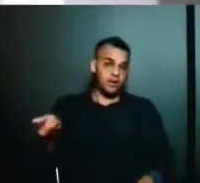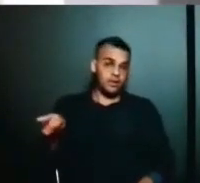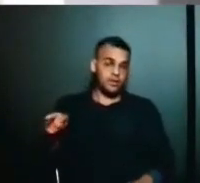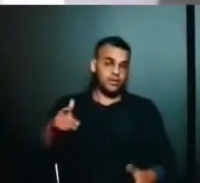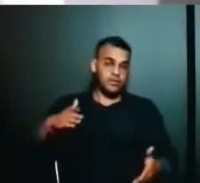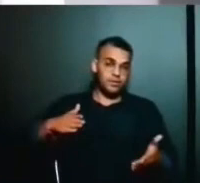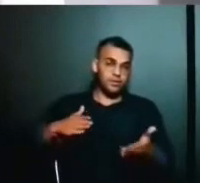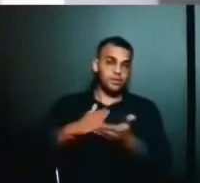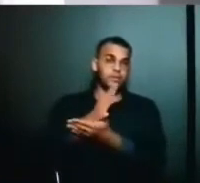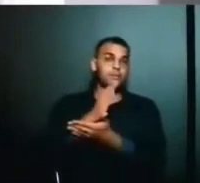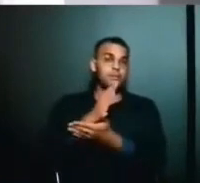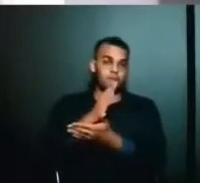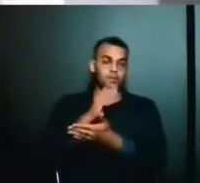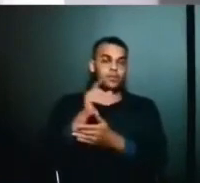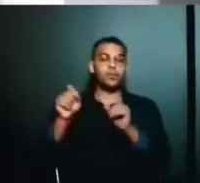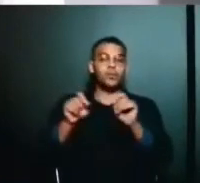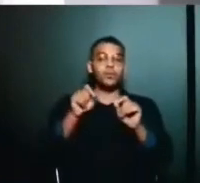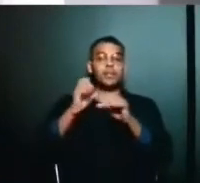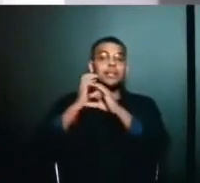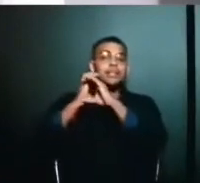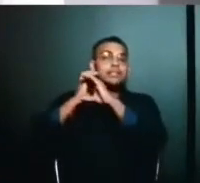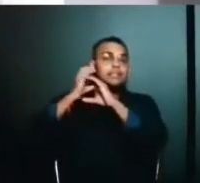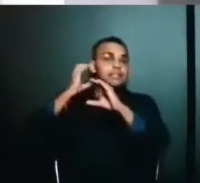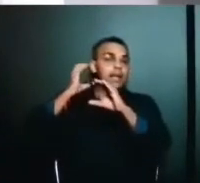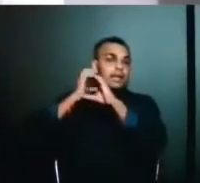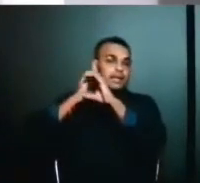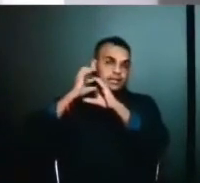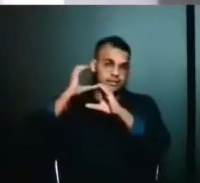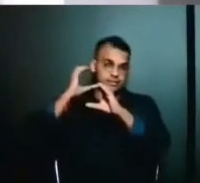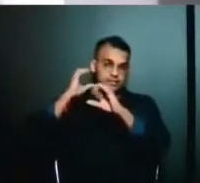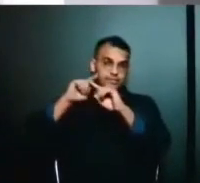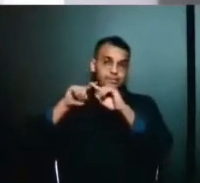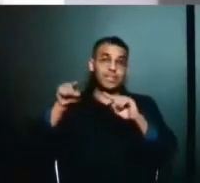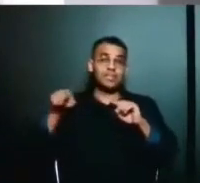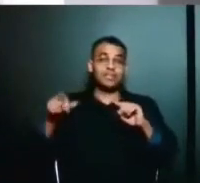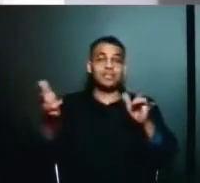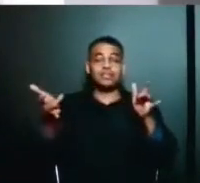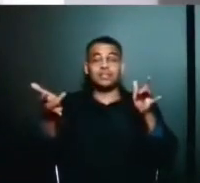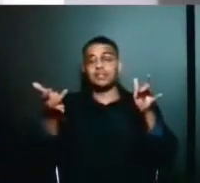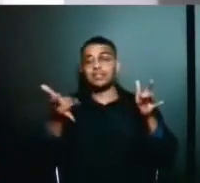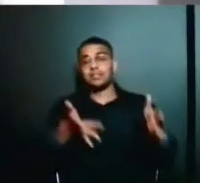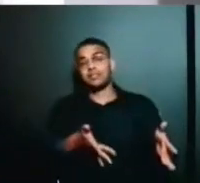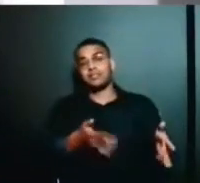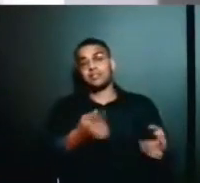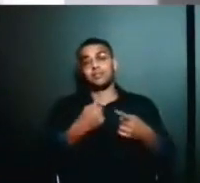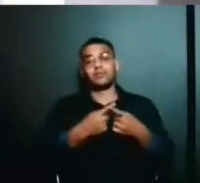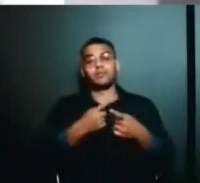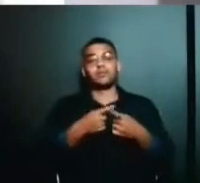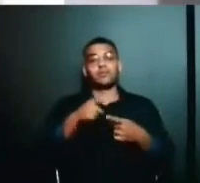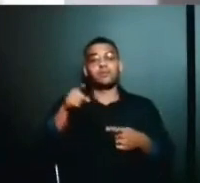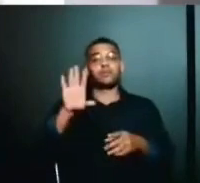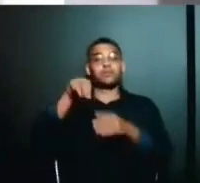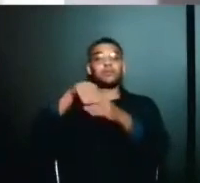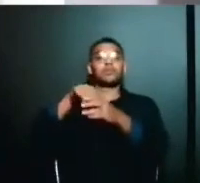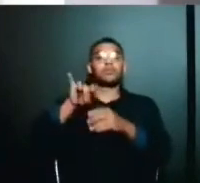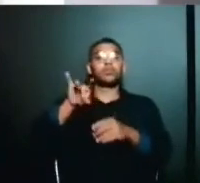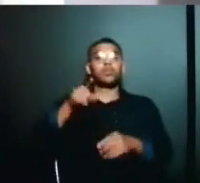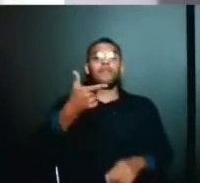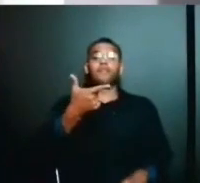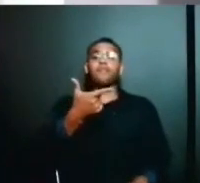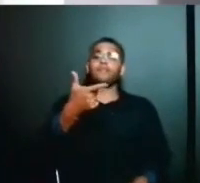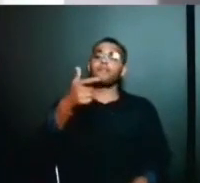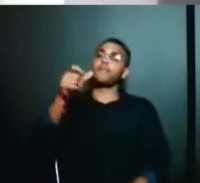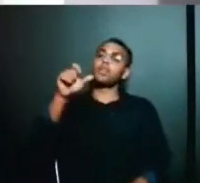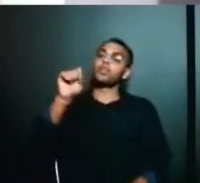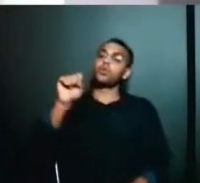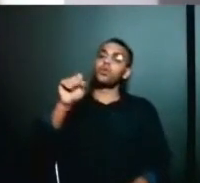de engenharia dessa escola, mas essa aluna desistiu porque na classe, era uma classe de 28